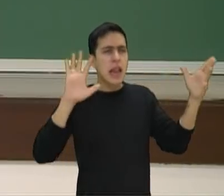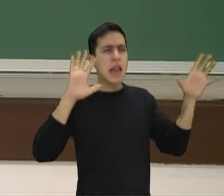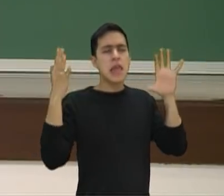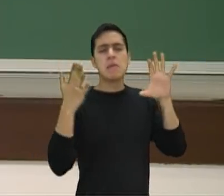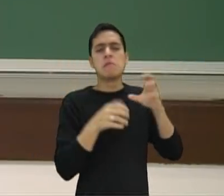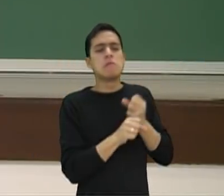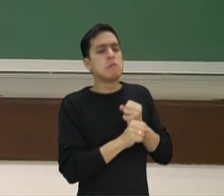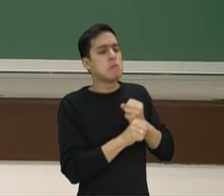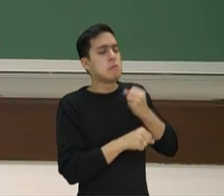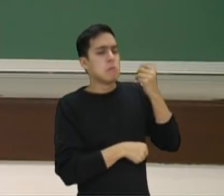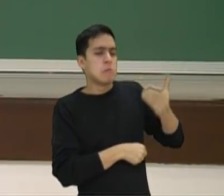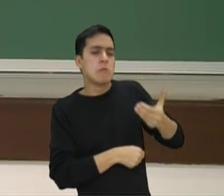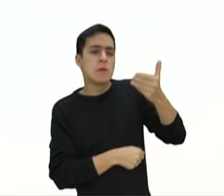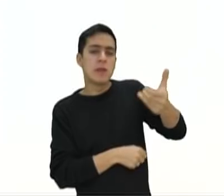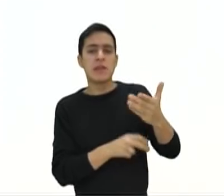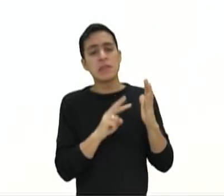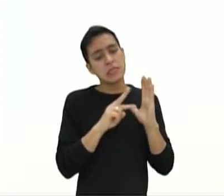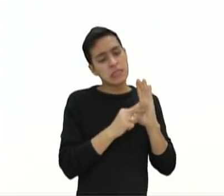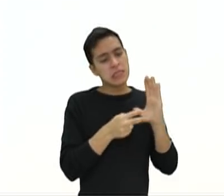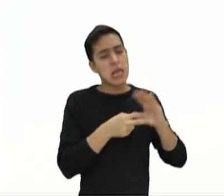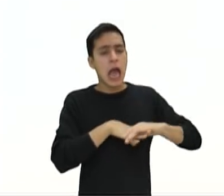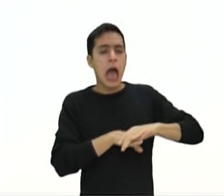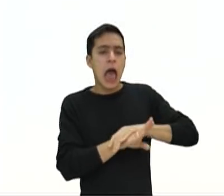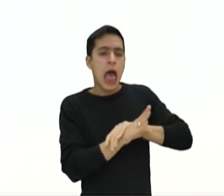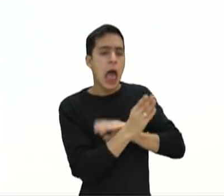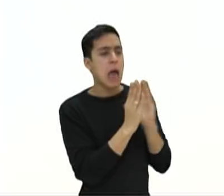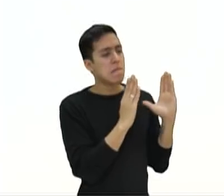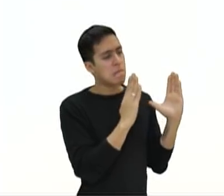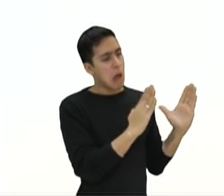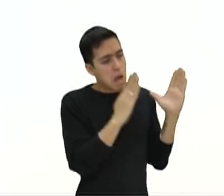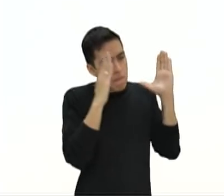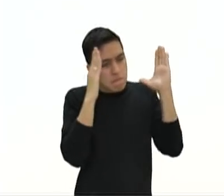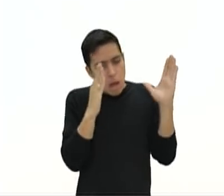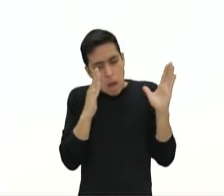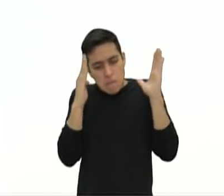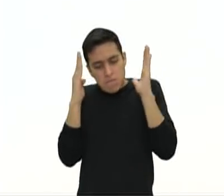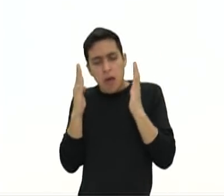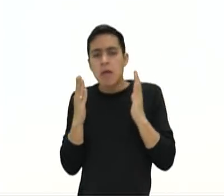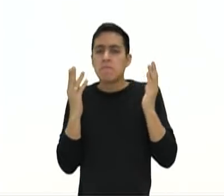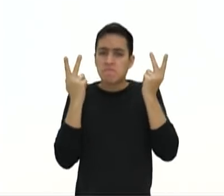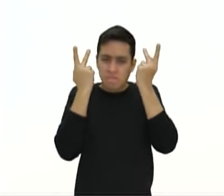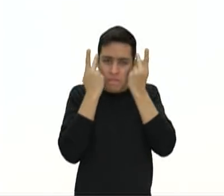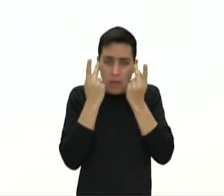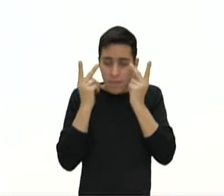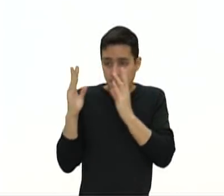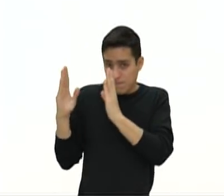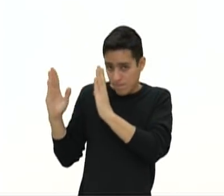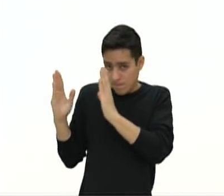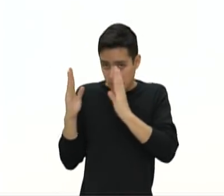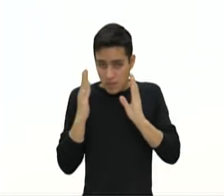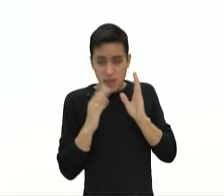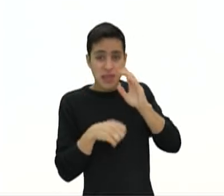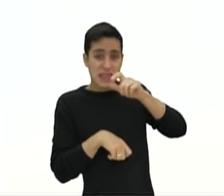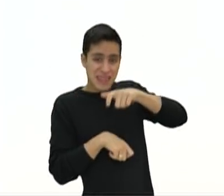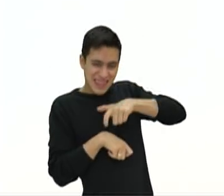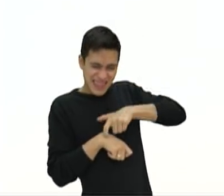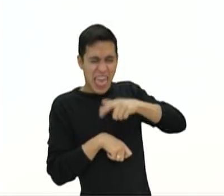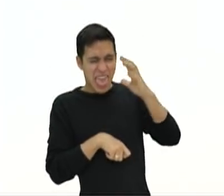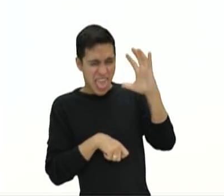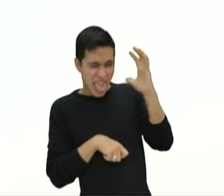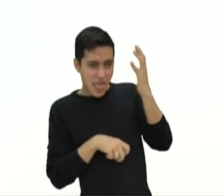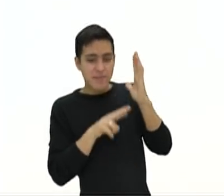uma sucessão habitual de tempos. Já o tempo é o estado momentâneo